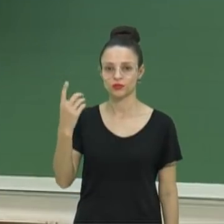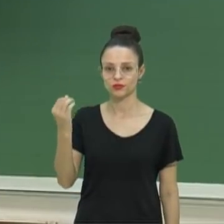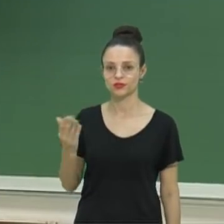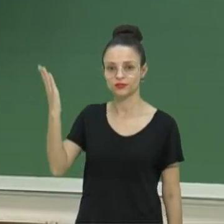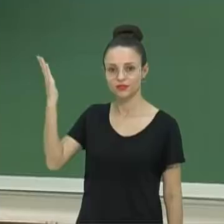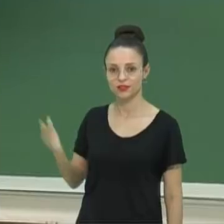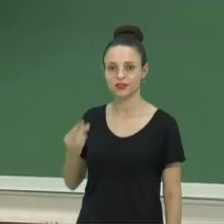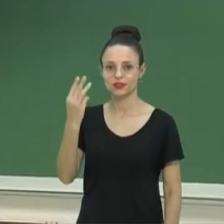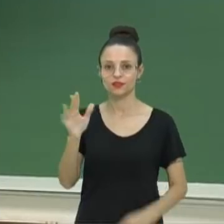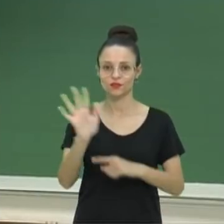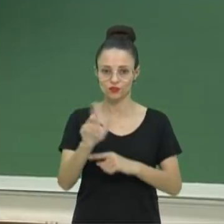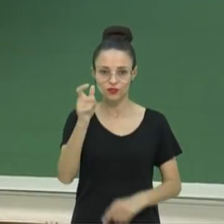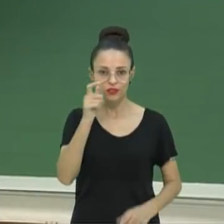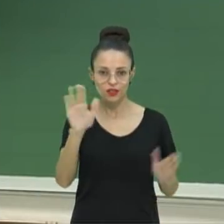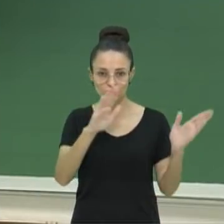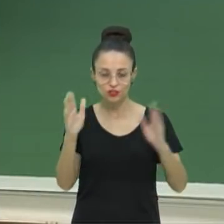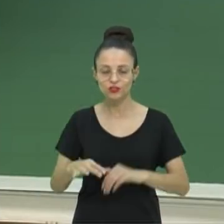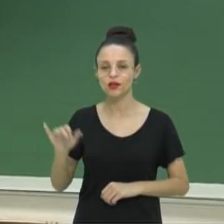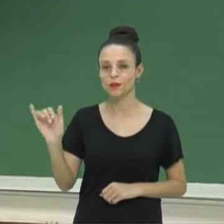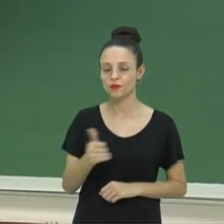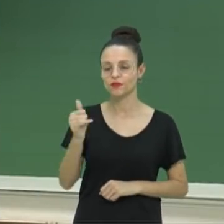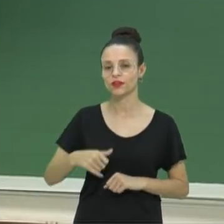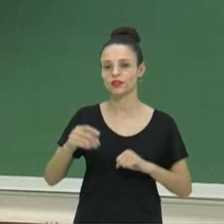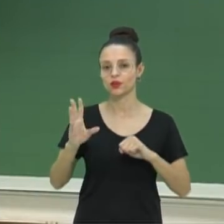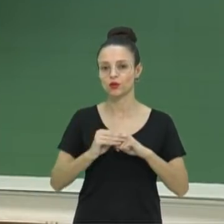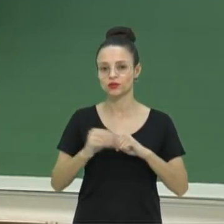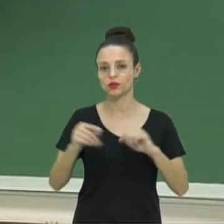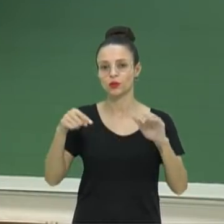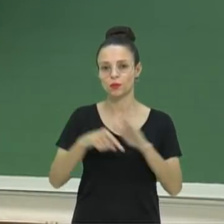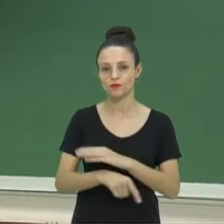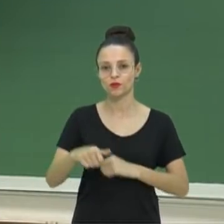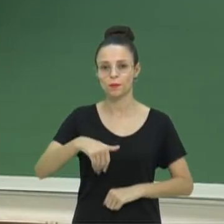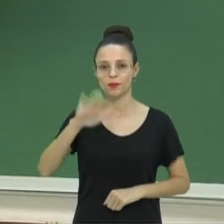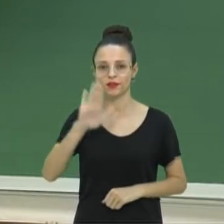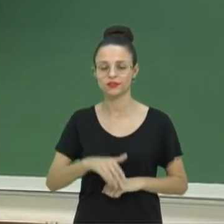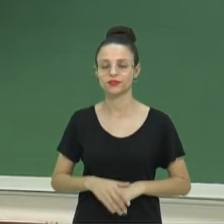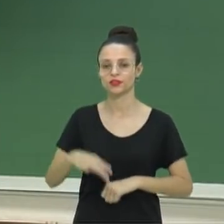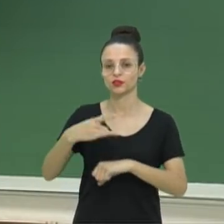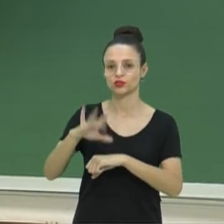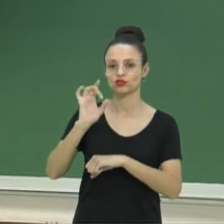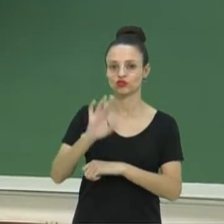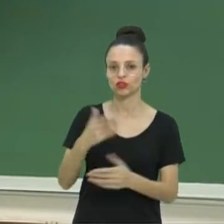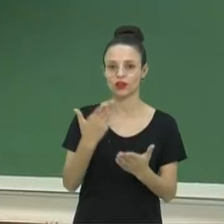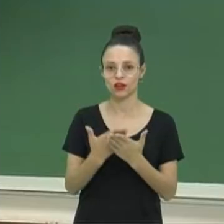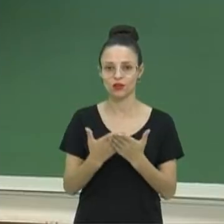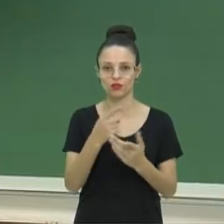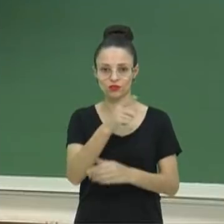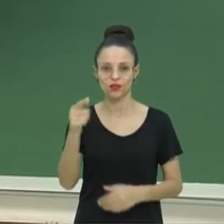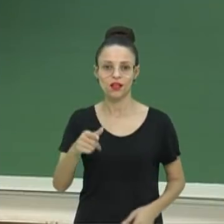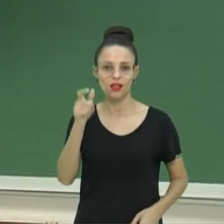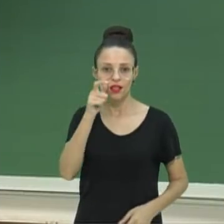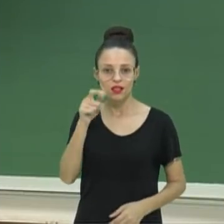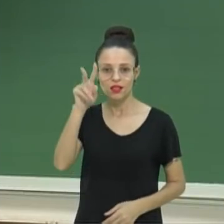aqui, assista esses vídeos e aprofunde ainda mais o conhecimento. As dicas da aula de hoje, então, leia os slides